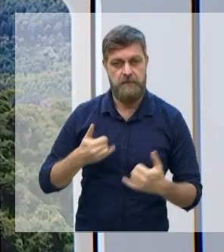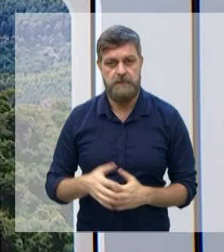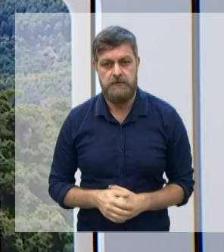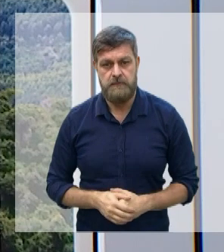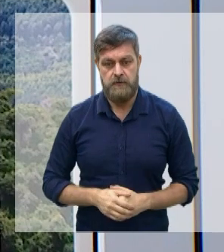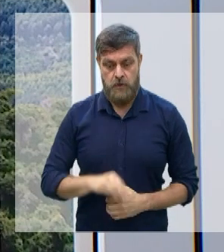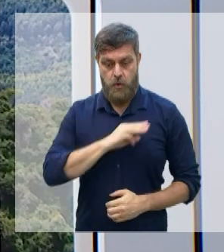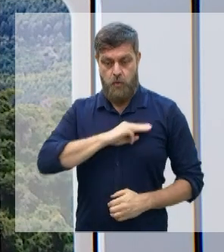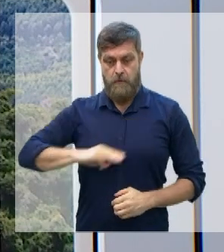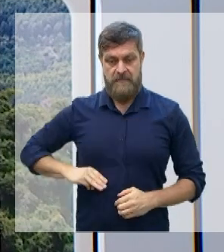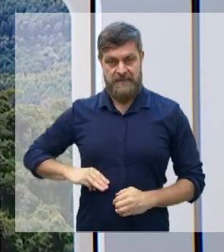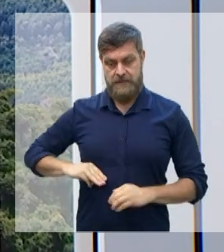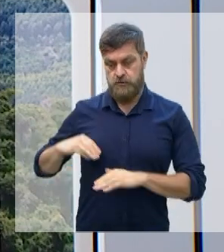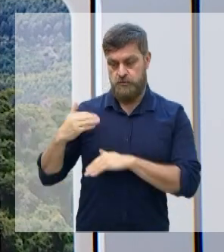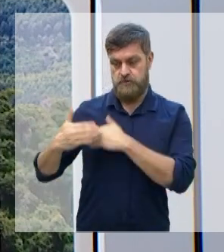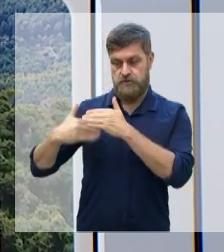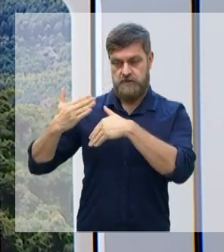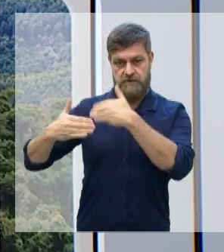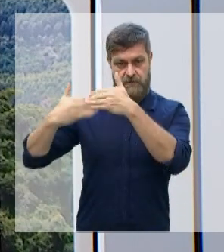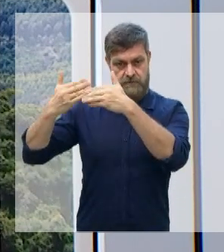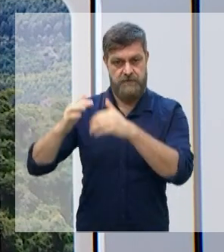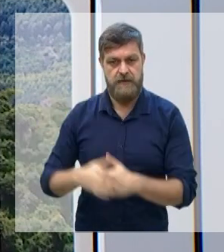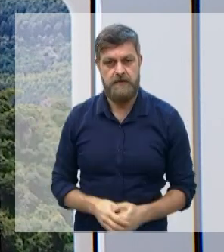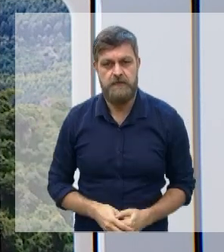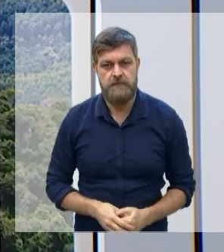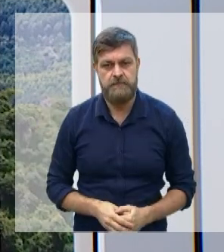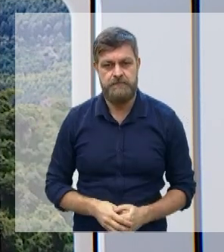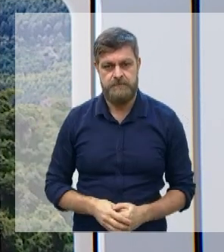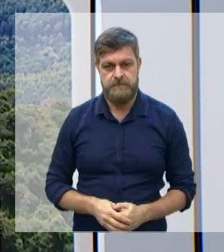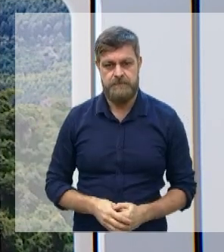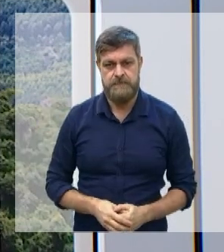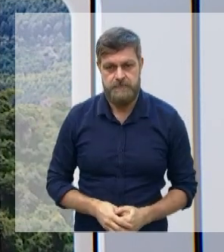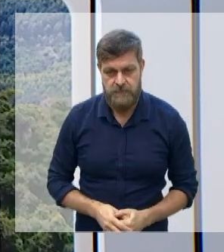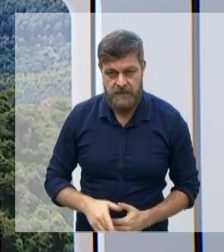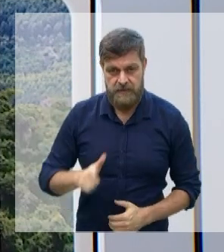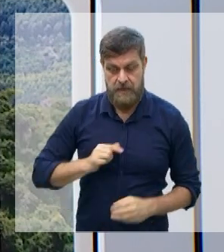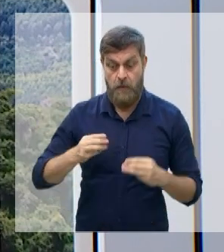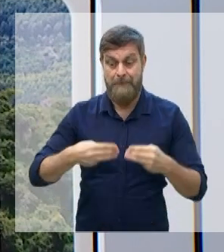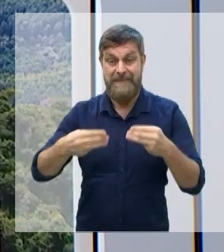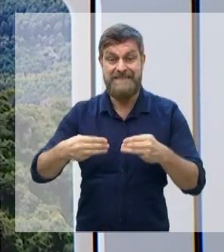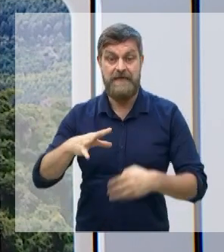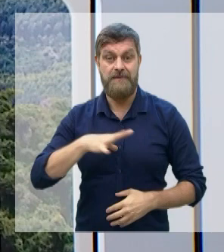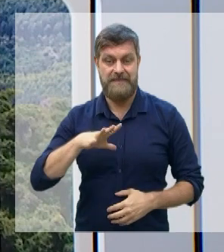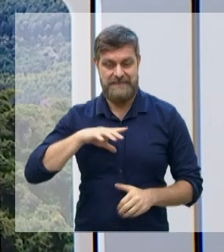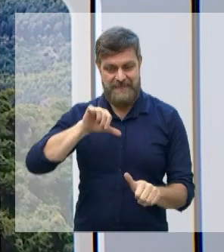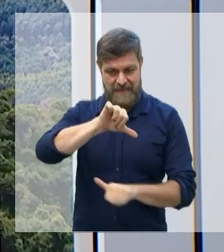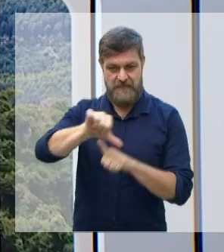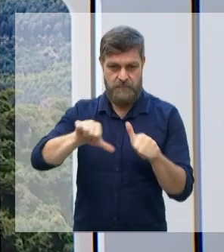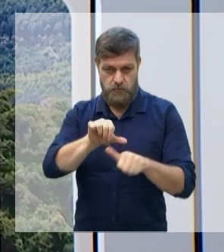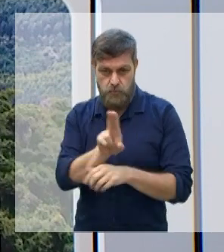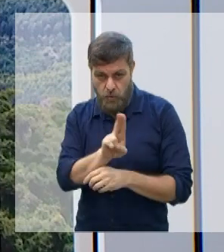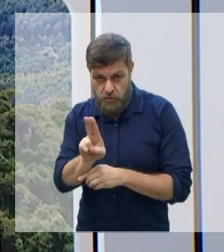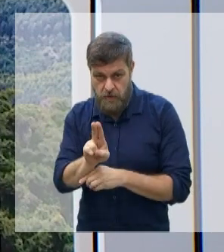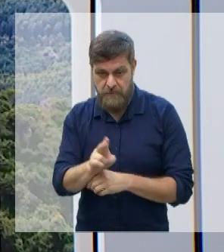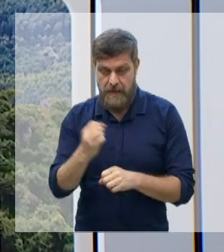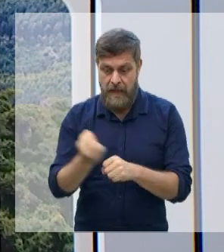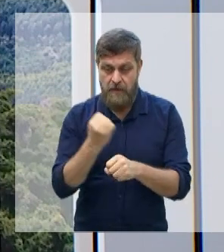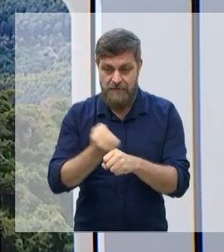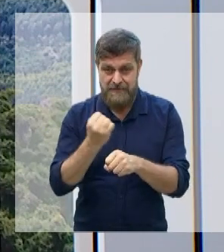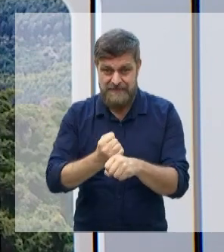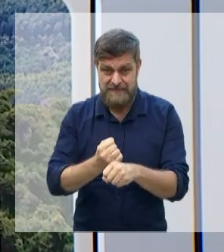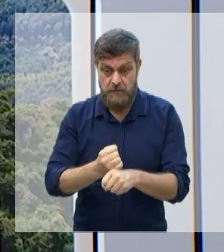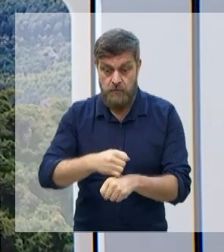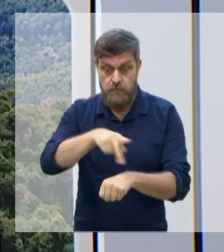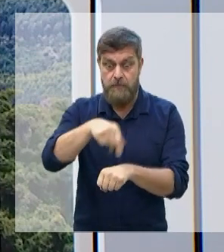ministro do desenvolvimento regional que é o nome que o ministério está agora tem uma obra pública em andamento no